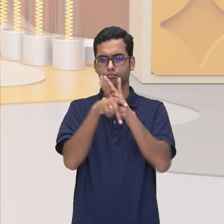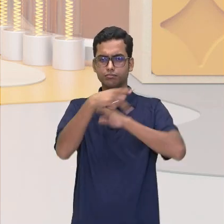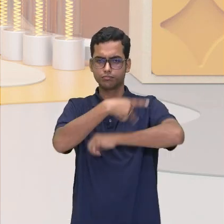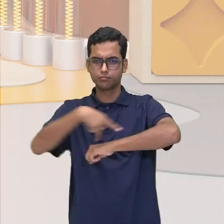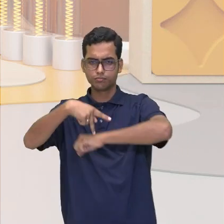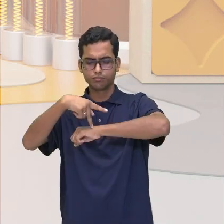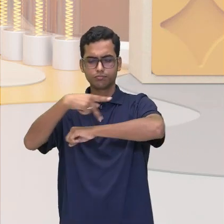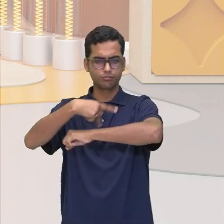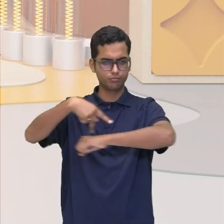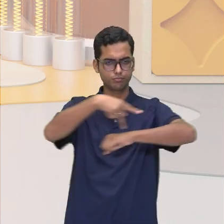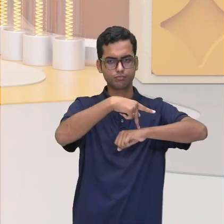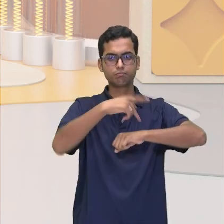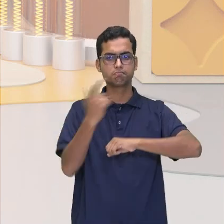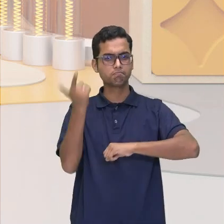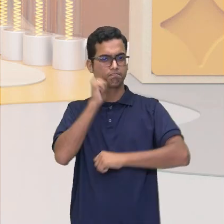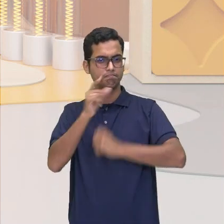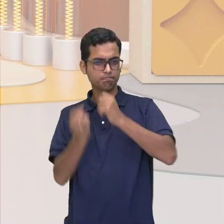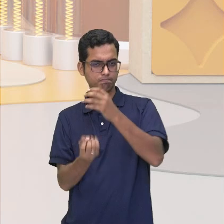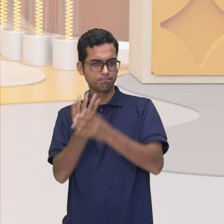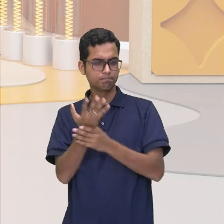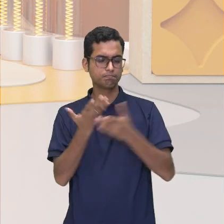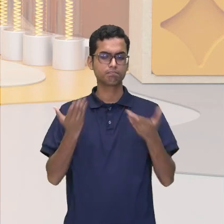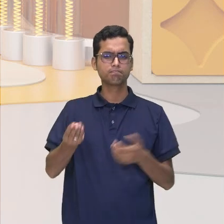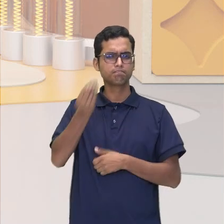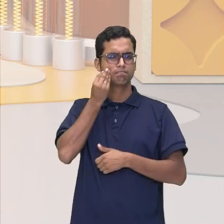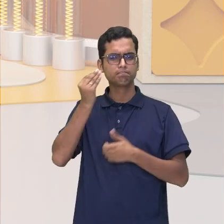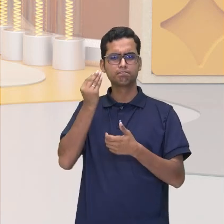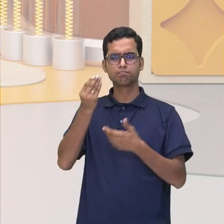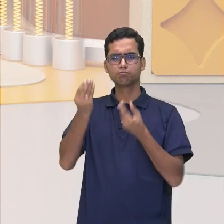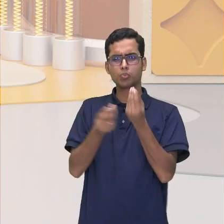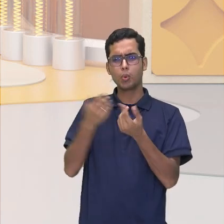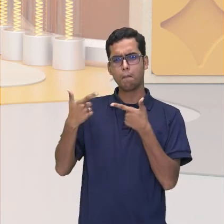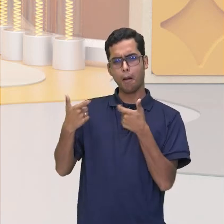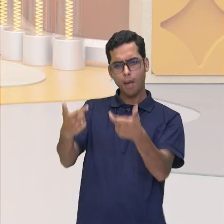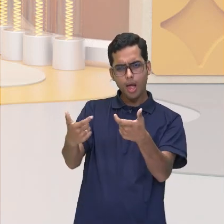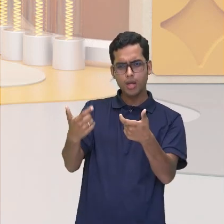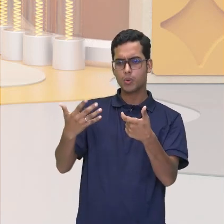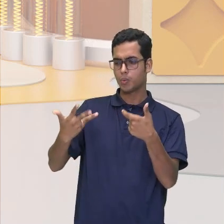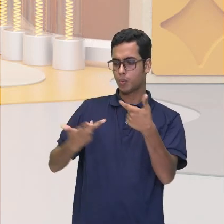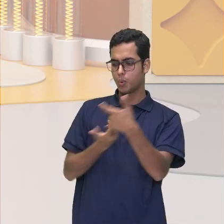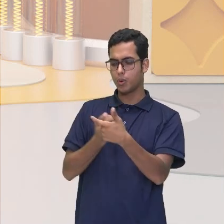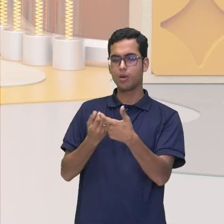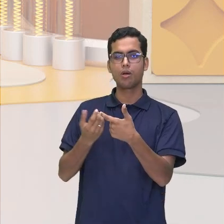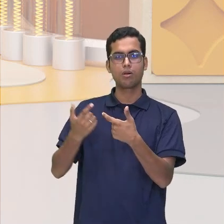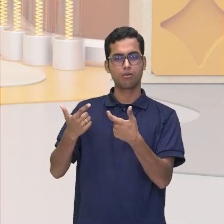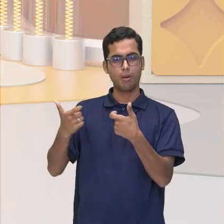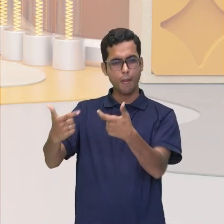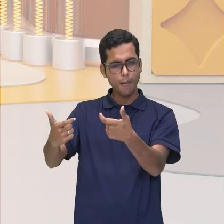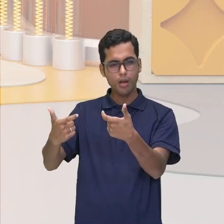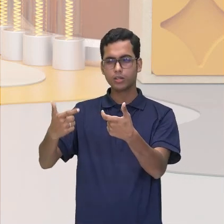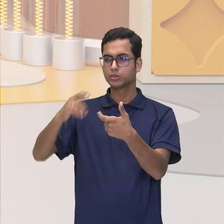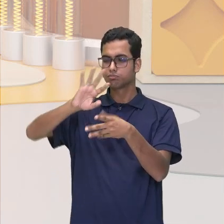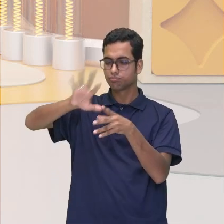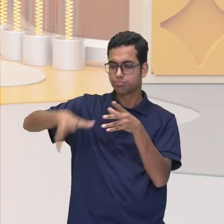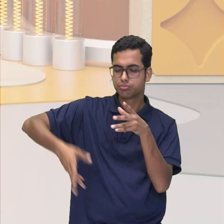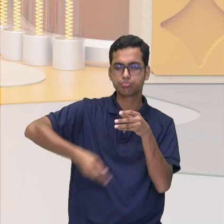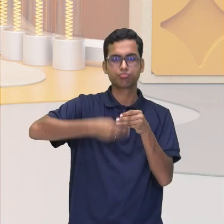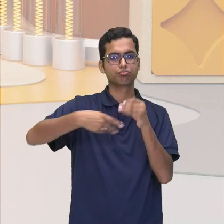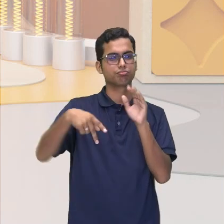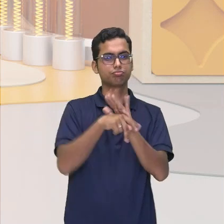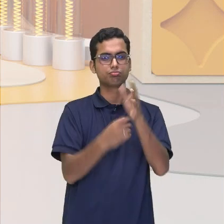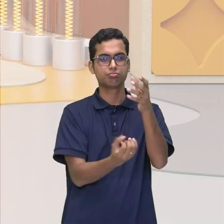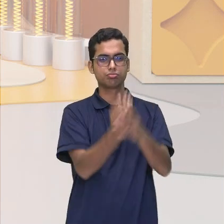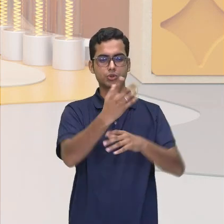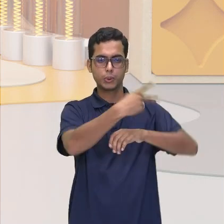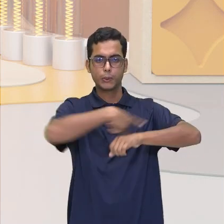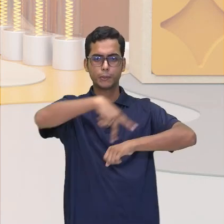aí a gente observa como essas guerras e os conflitos eles vão contribuir para a formação desses estados